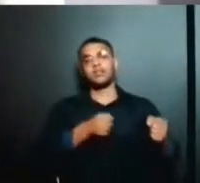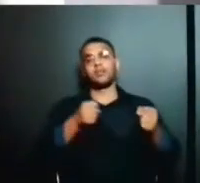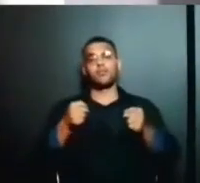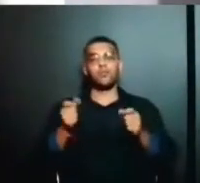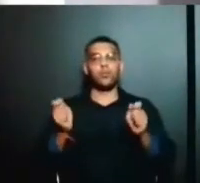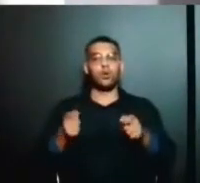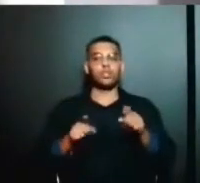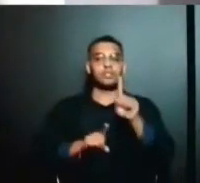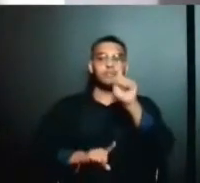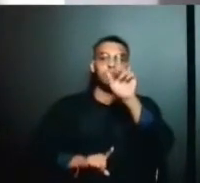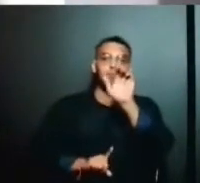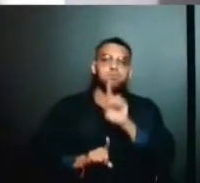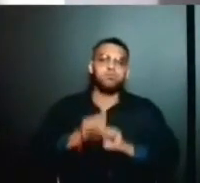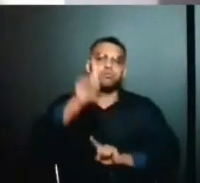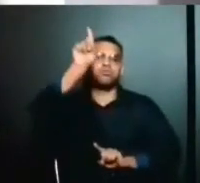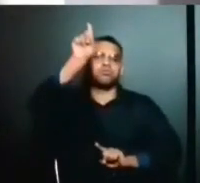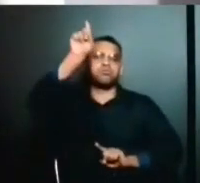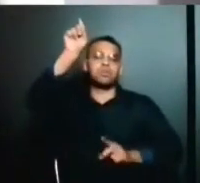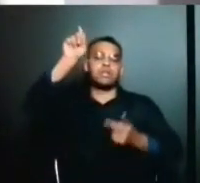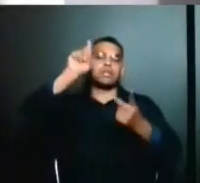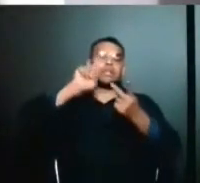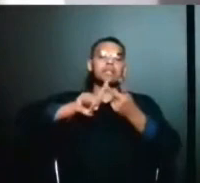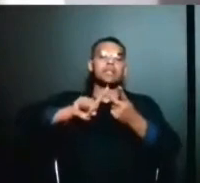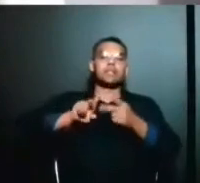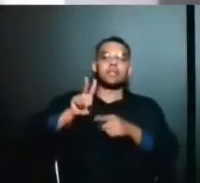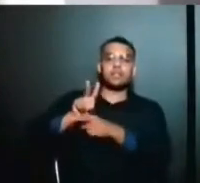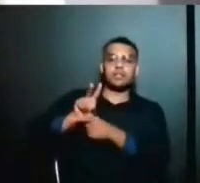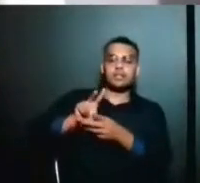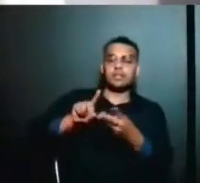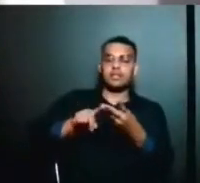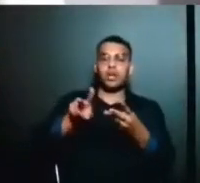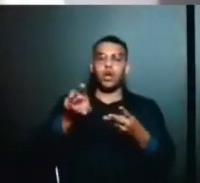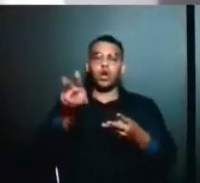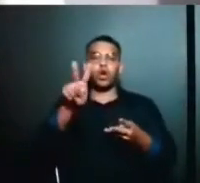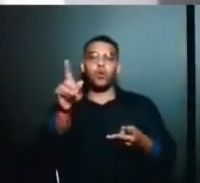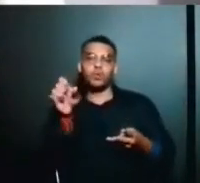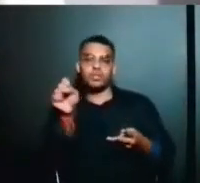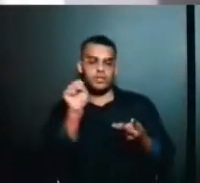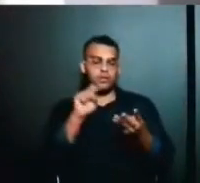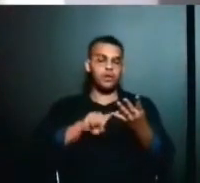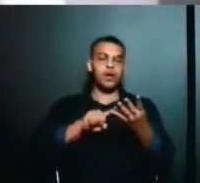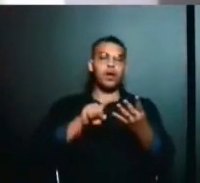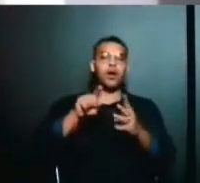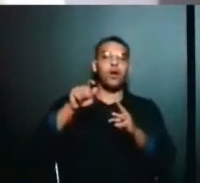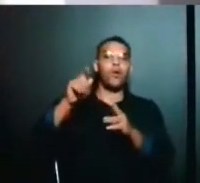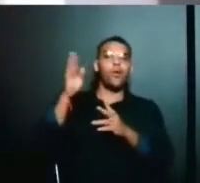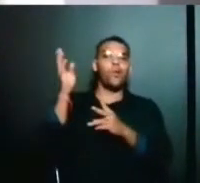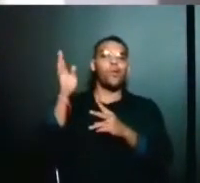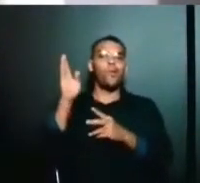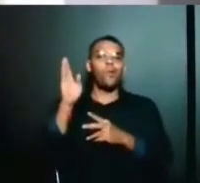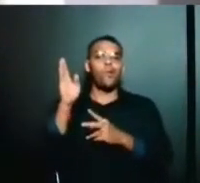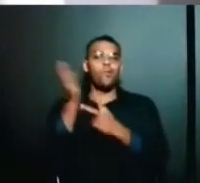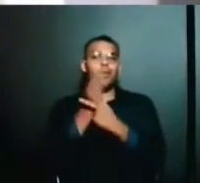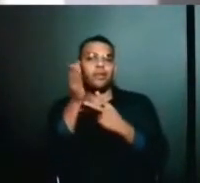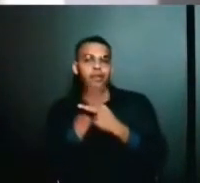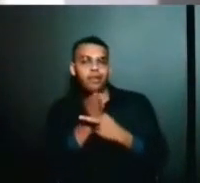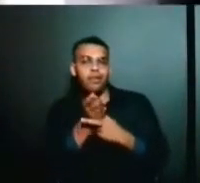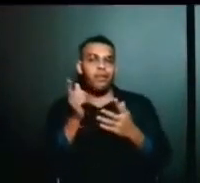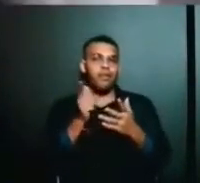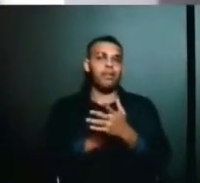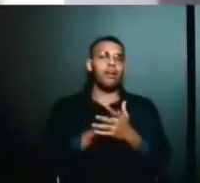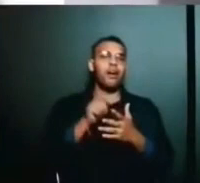astronauta, enfermeira, dona de casa, homossexual, bissexual, assexual, a gente pode ser o que a gente quiser. E,